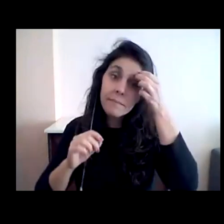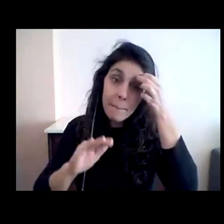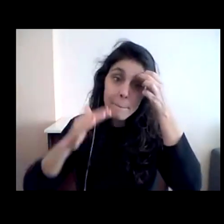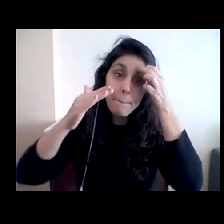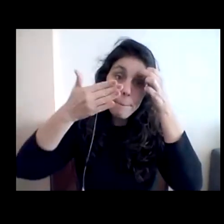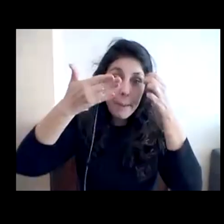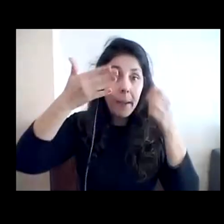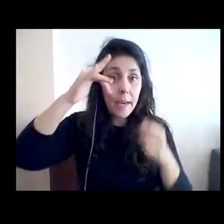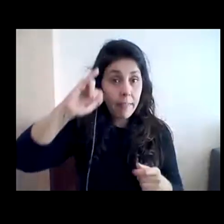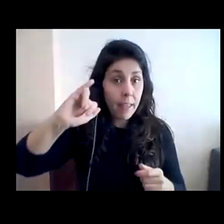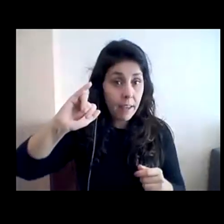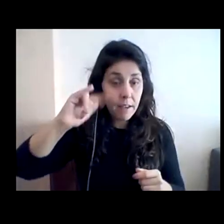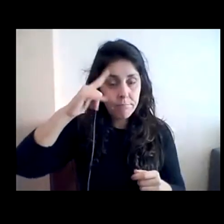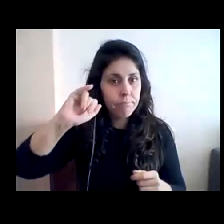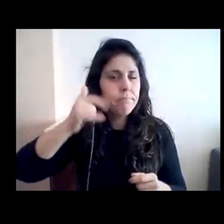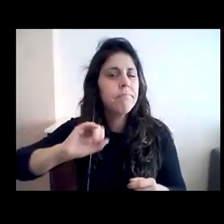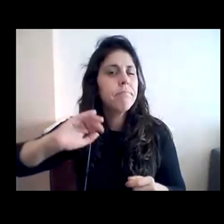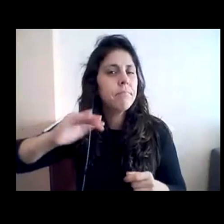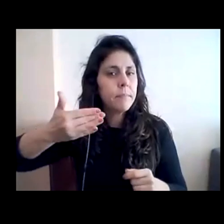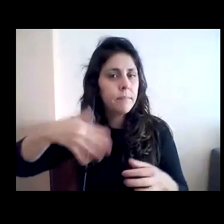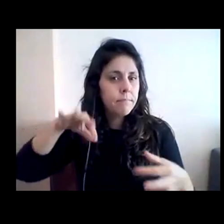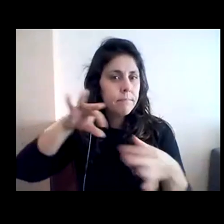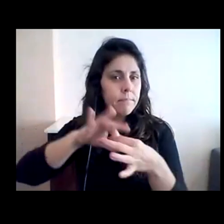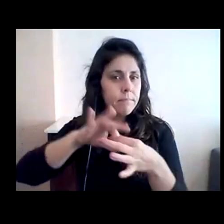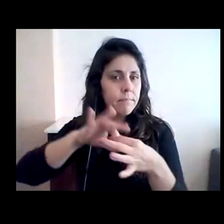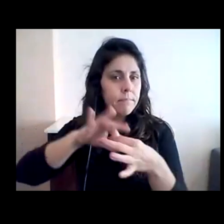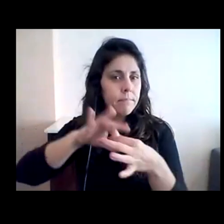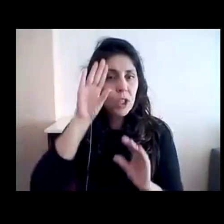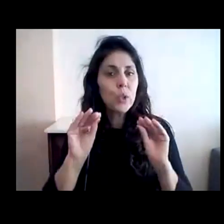ideia relativamente ao ensino profissional.